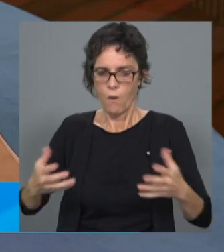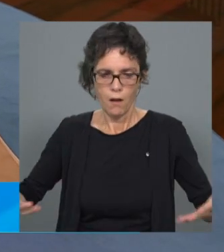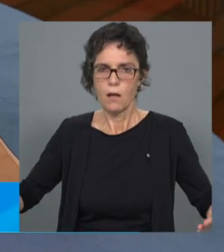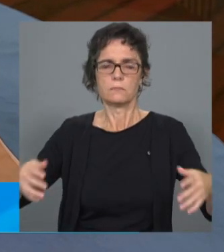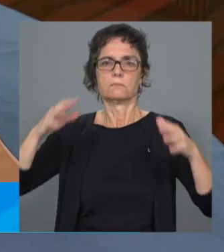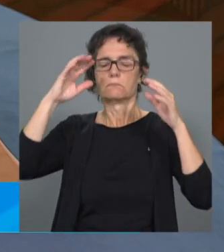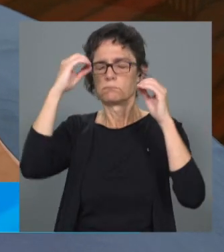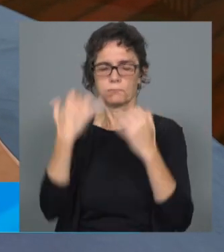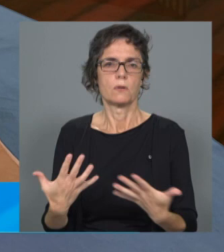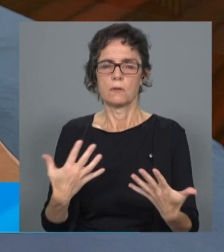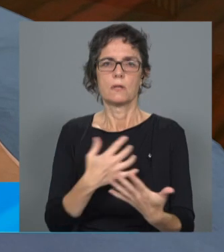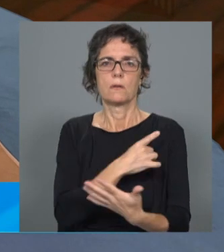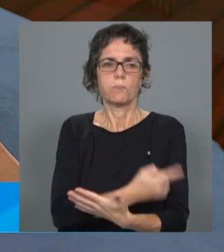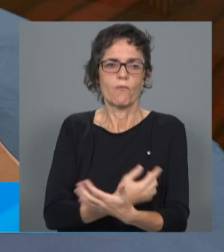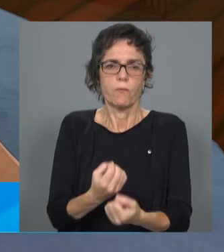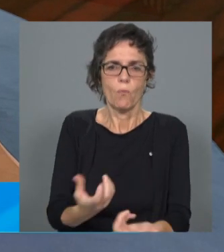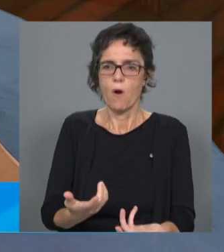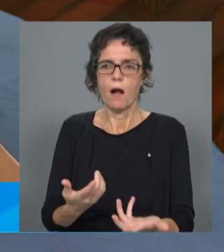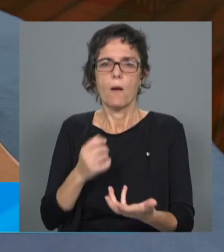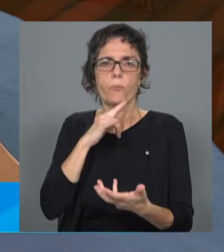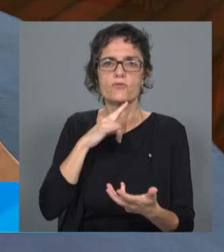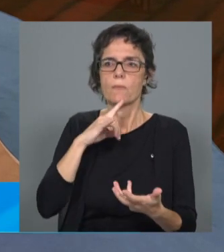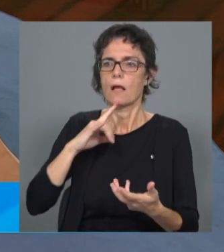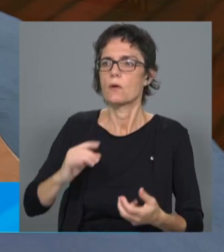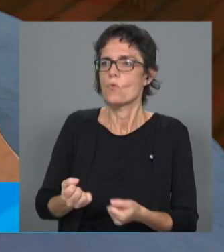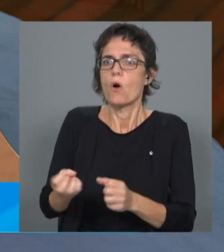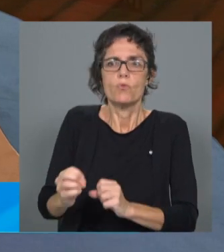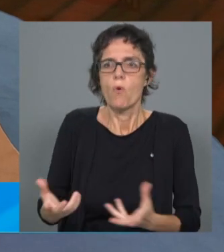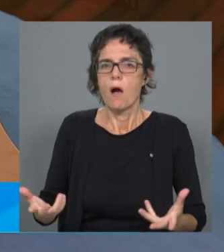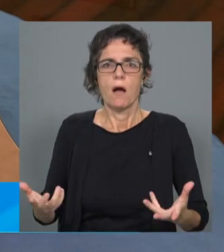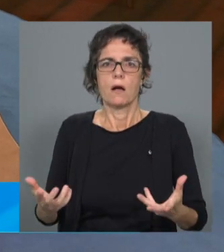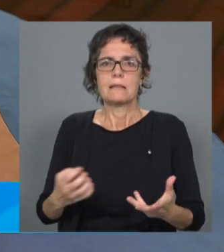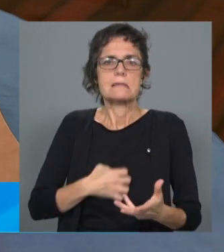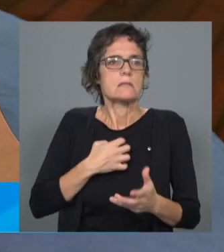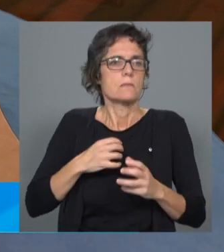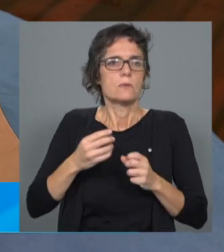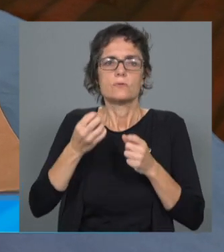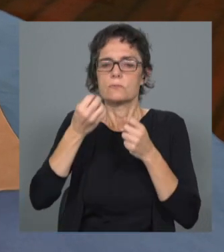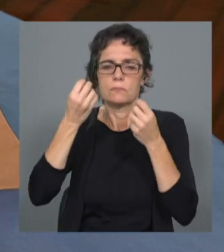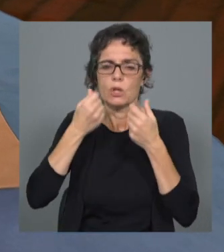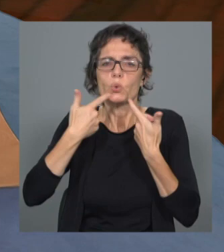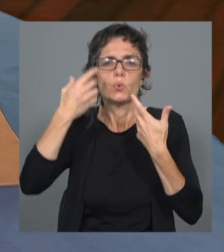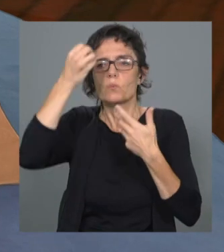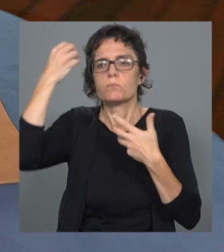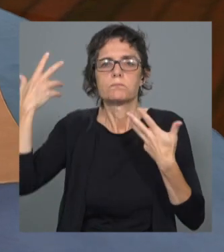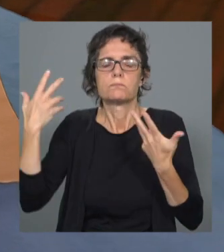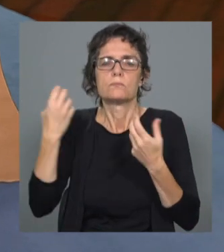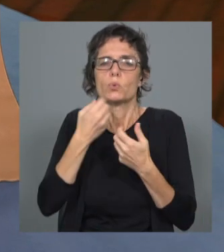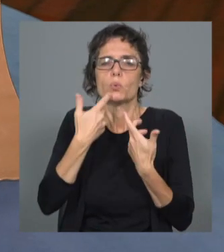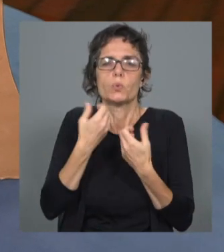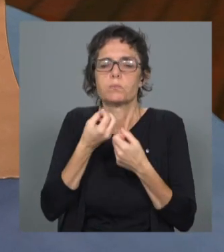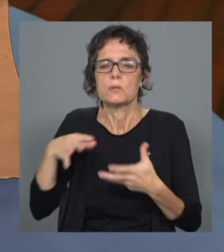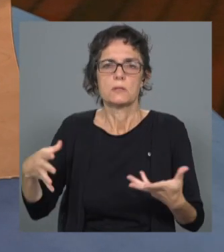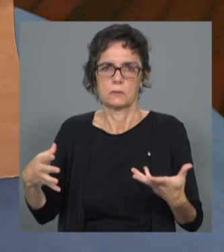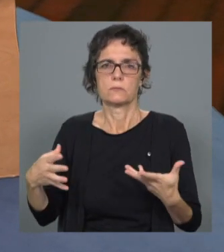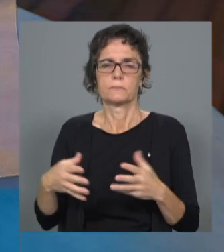forças e sem possibilidade de fazer mais alguma coisa. Isso é complicado. Como disse, o Marcos Martins é professor, não é? Professor de Educação Moral